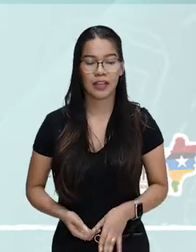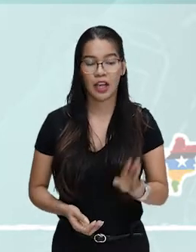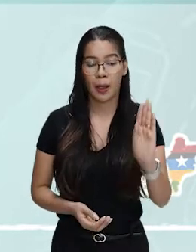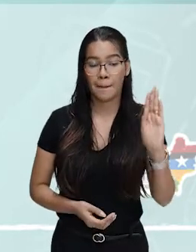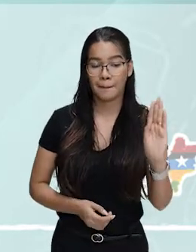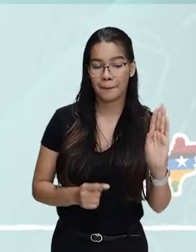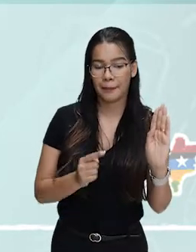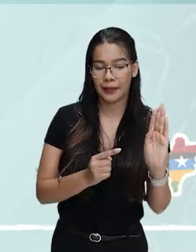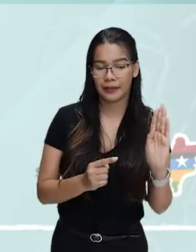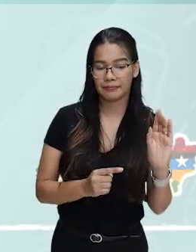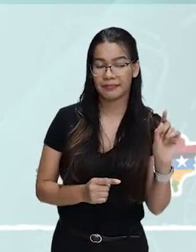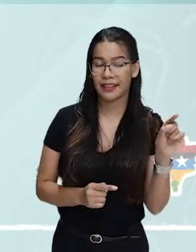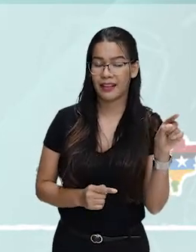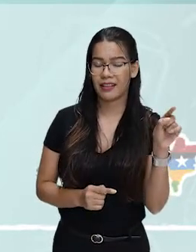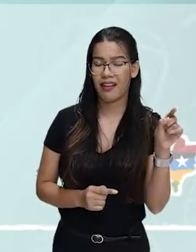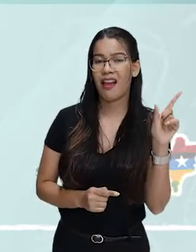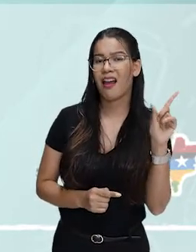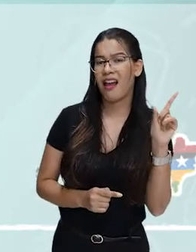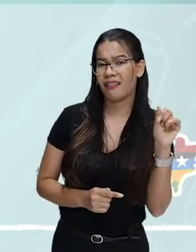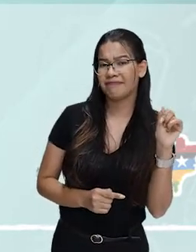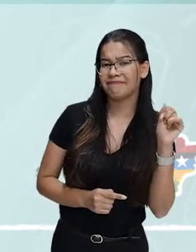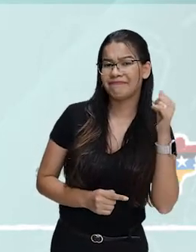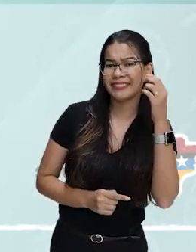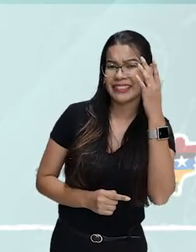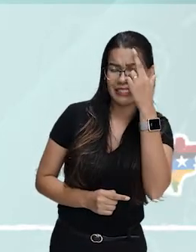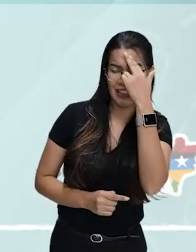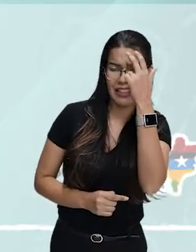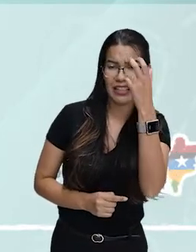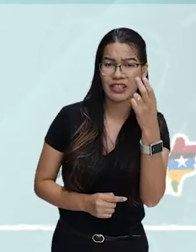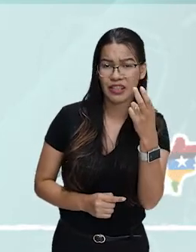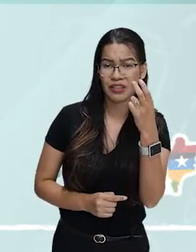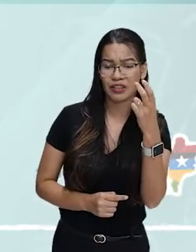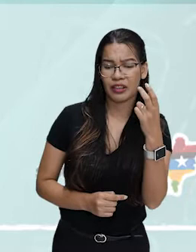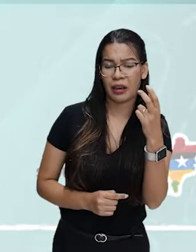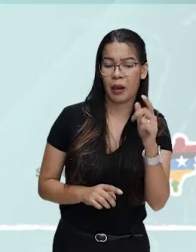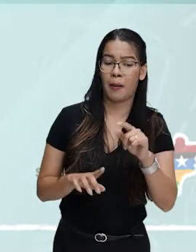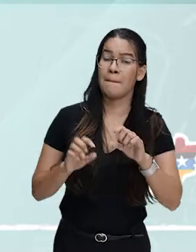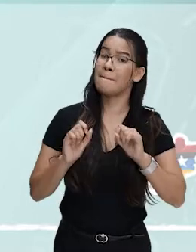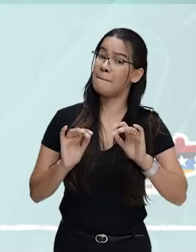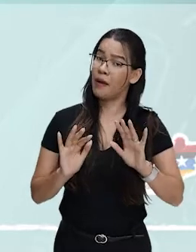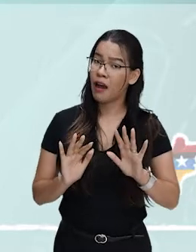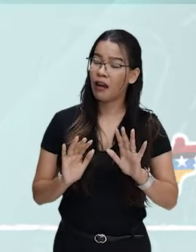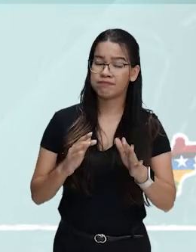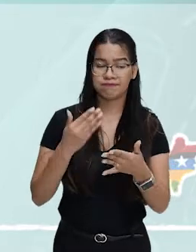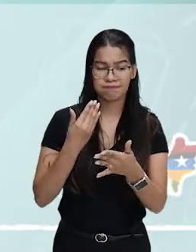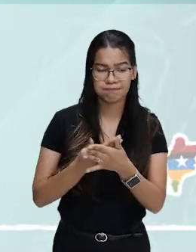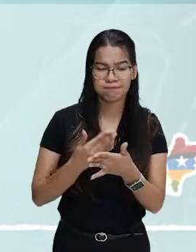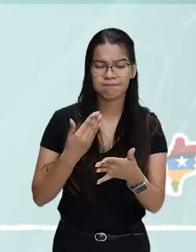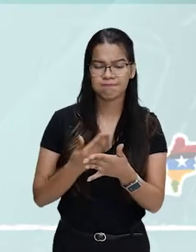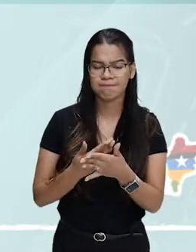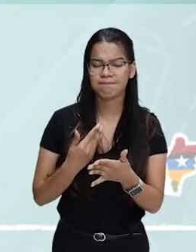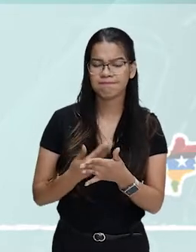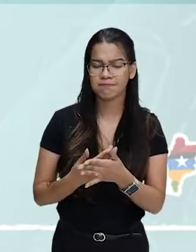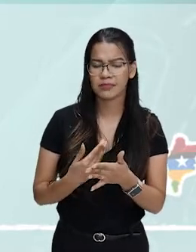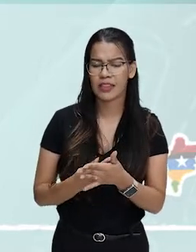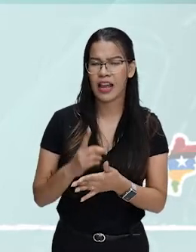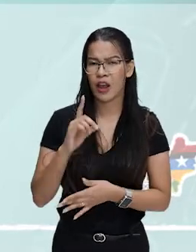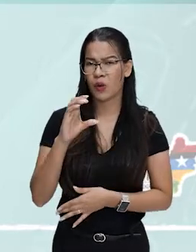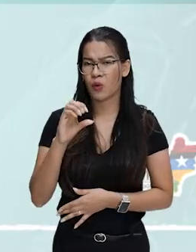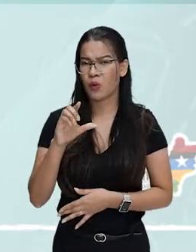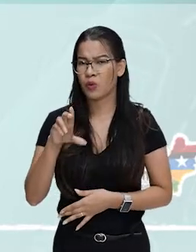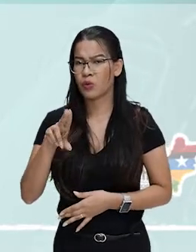Ela é inteligente, mas estuda muito. Conclusivo. Se uma pessoa é